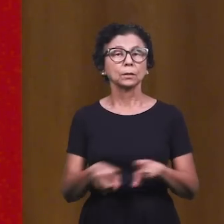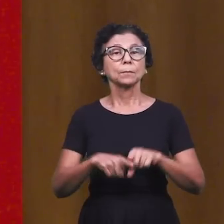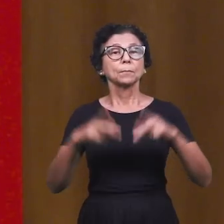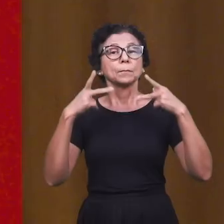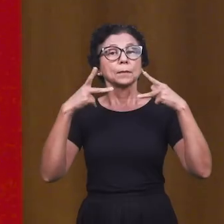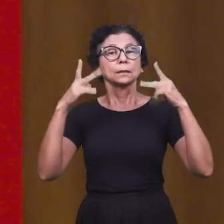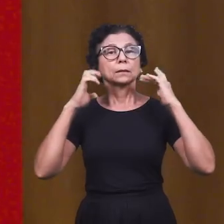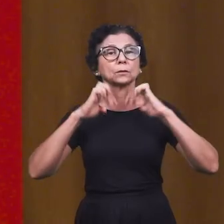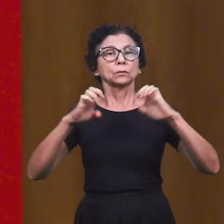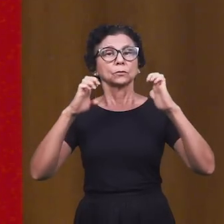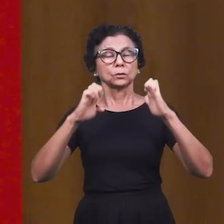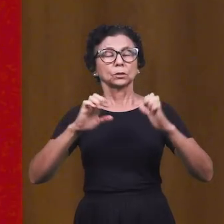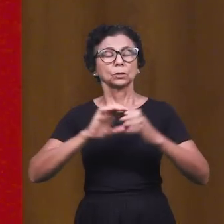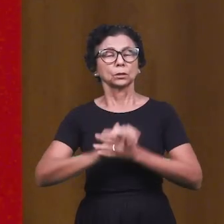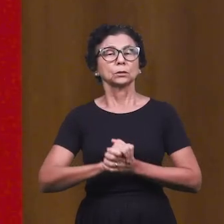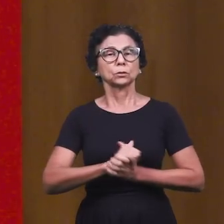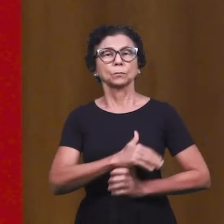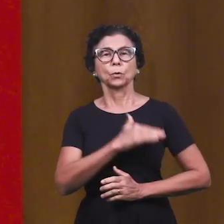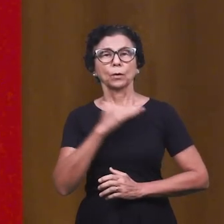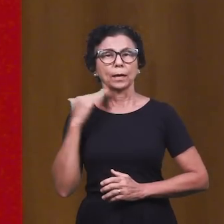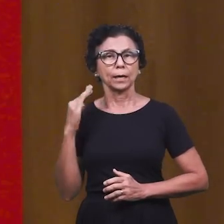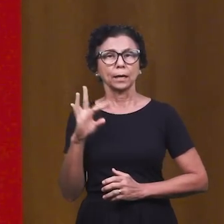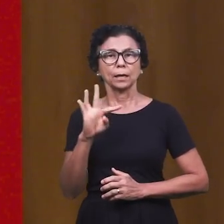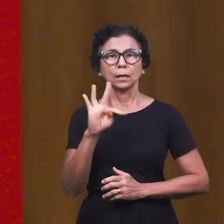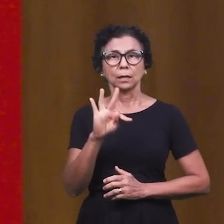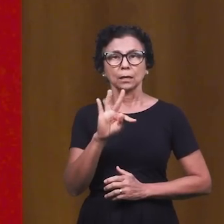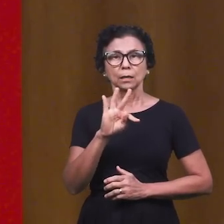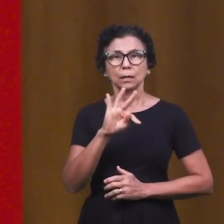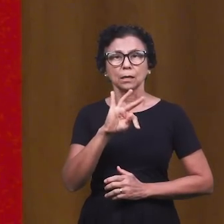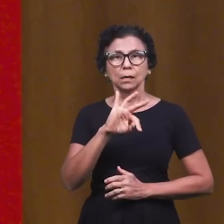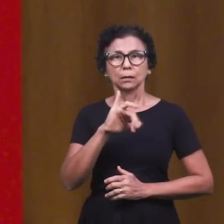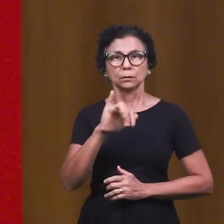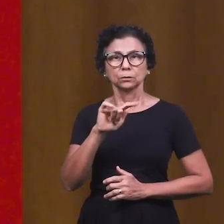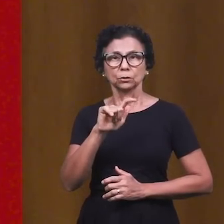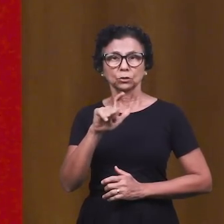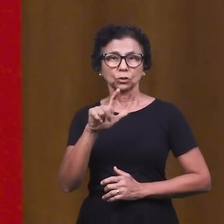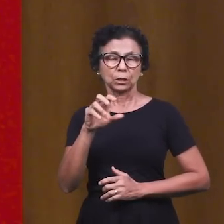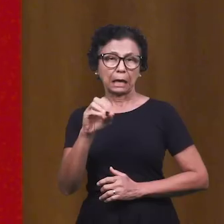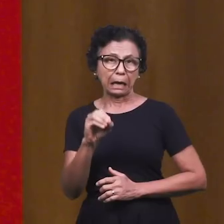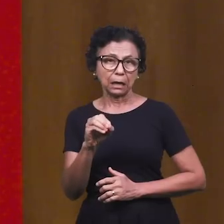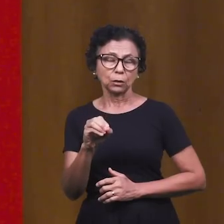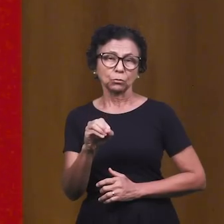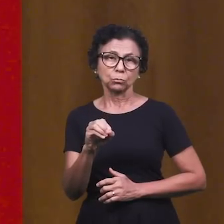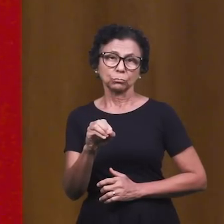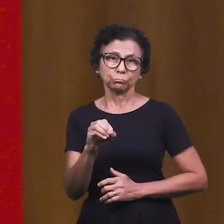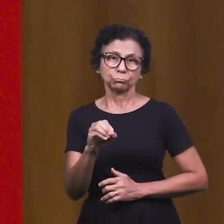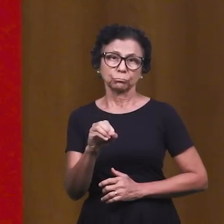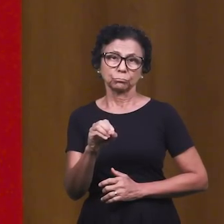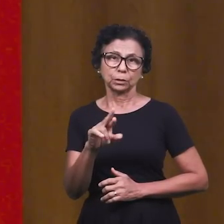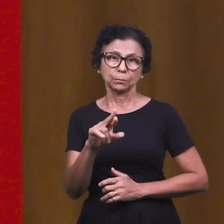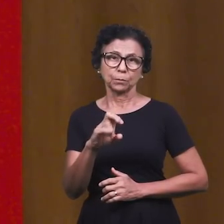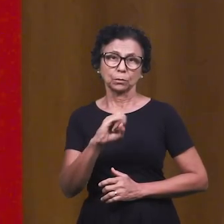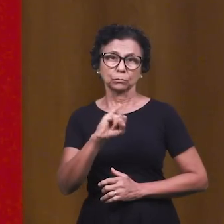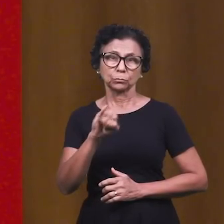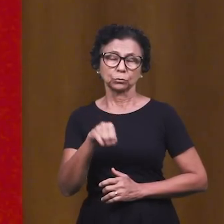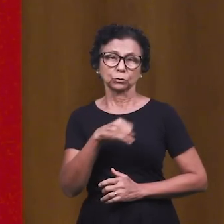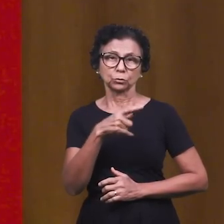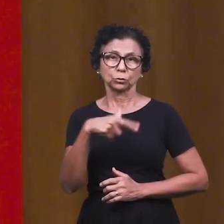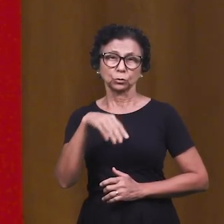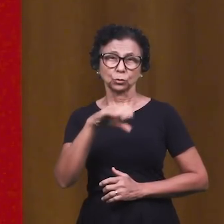Evangelho, o primeiro mártir foi Tiago, irmão de João, foi o primeiro a morrer pela